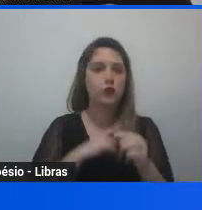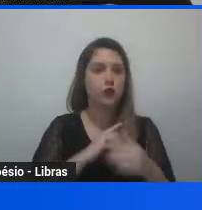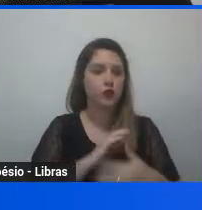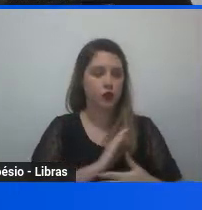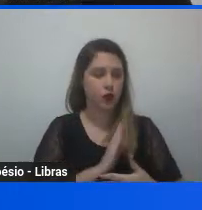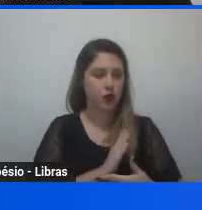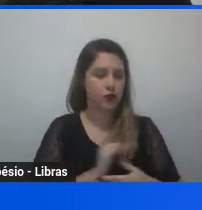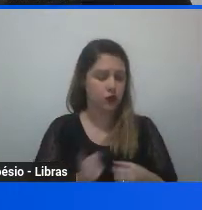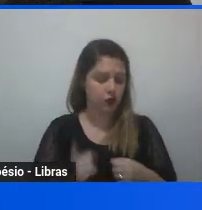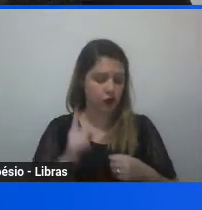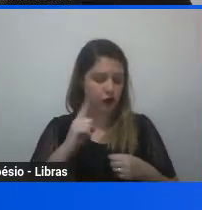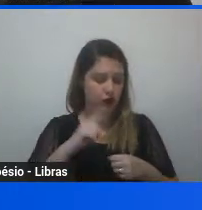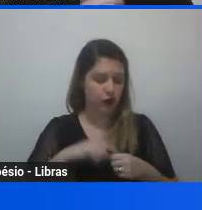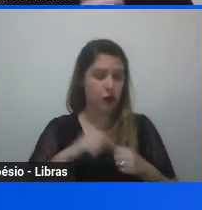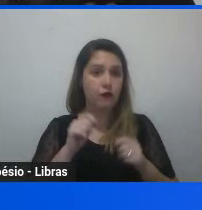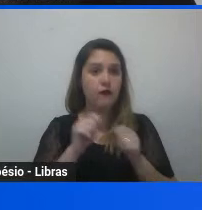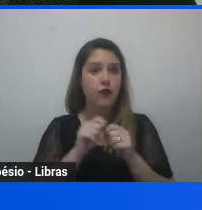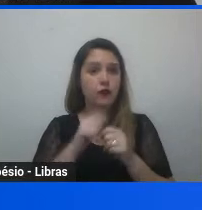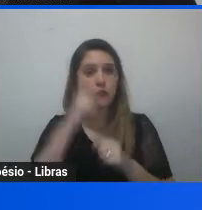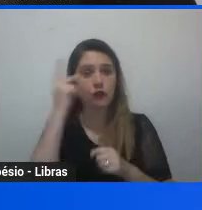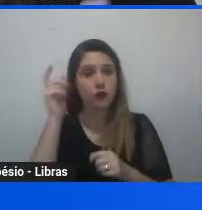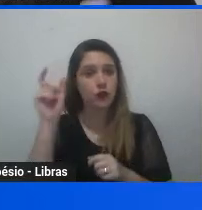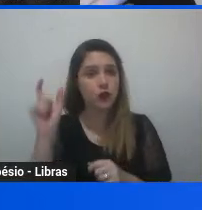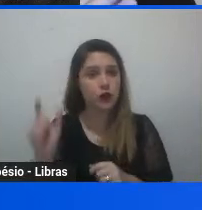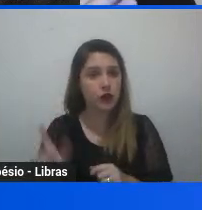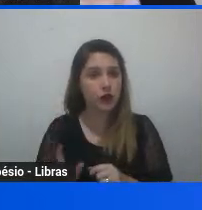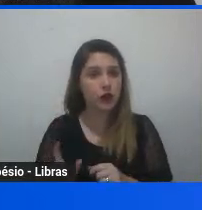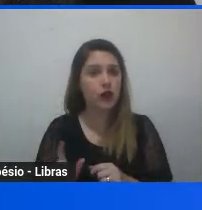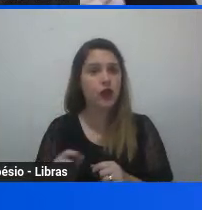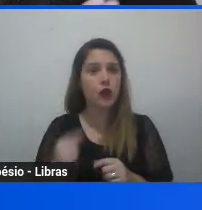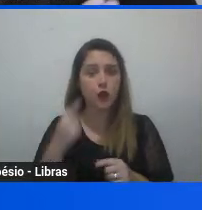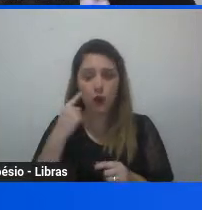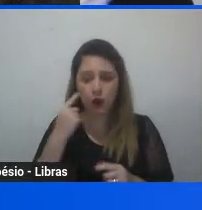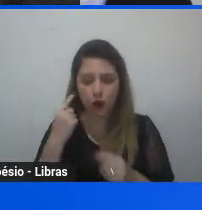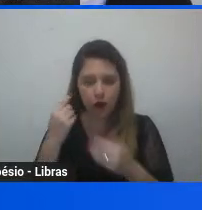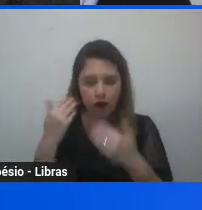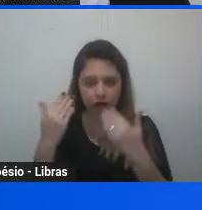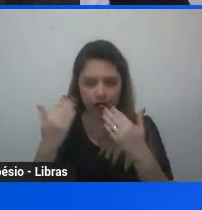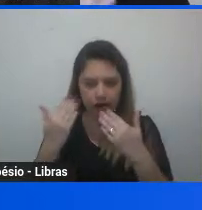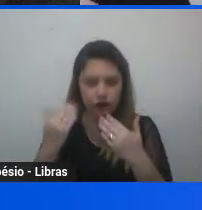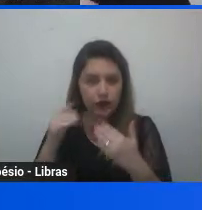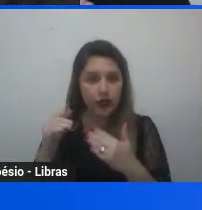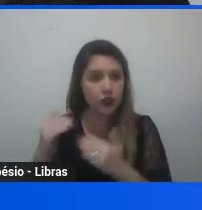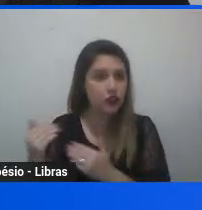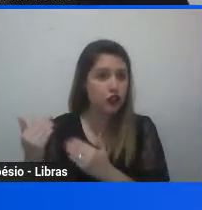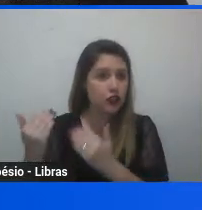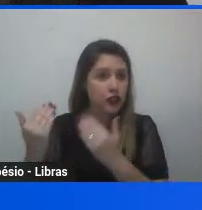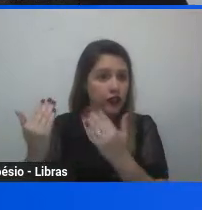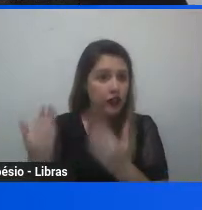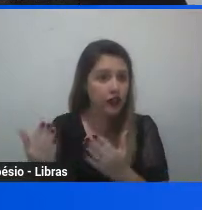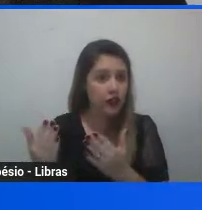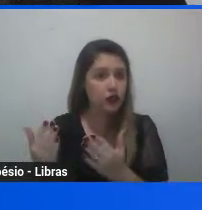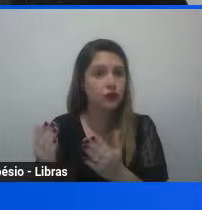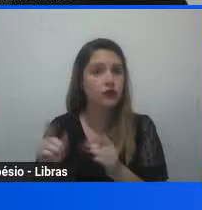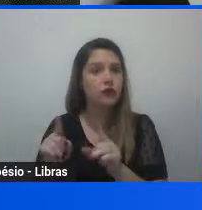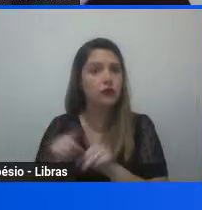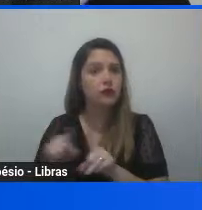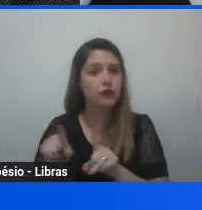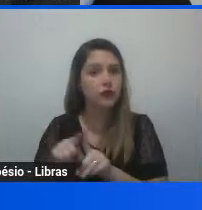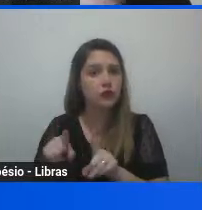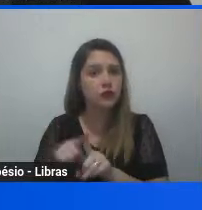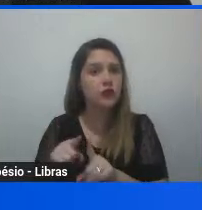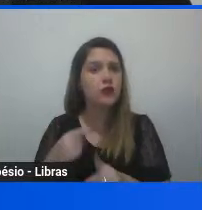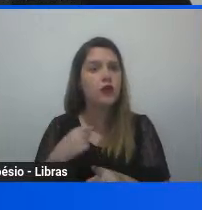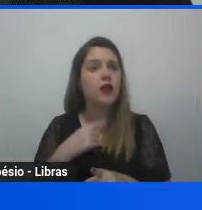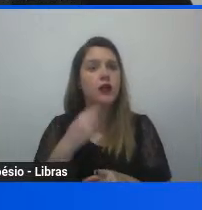O que eu faço com a vítima? Eu lateralizo ela, eu deixo ela de lado. Por que eu deixo ela de lado? Para não ter